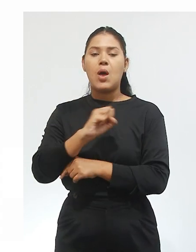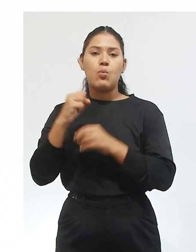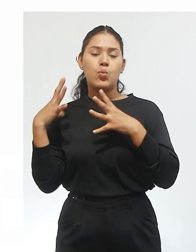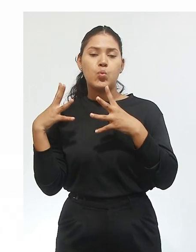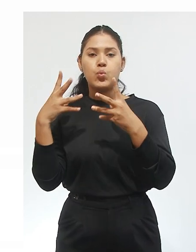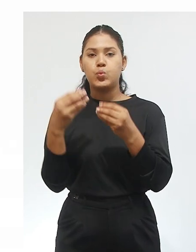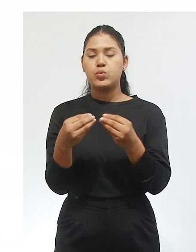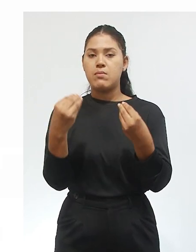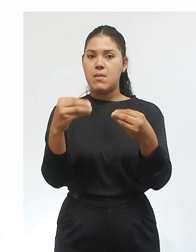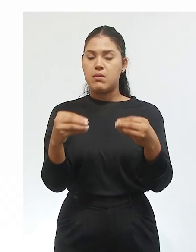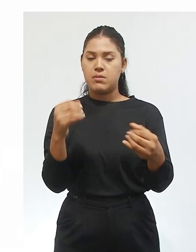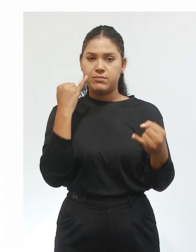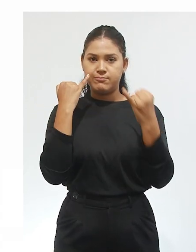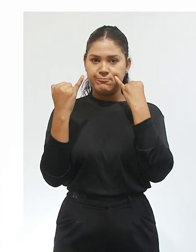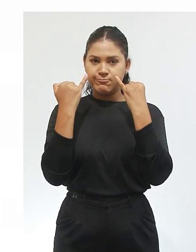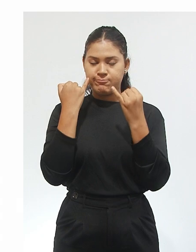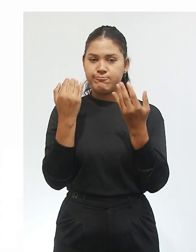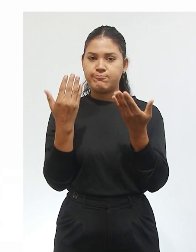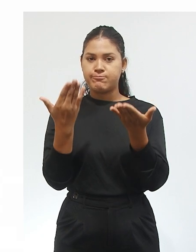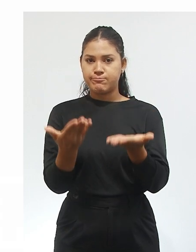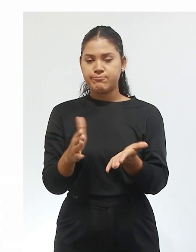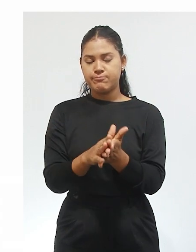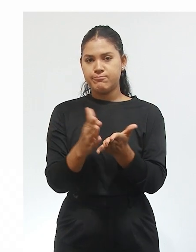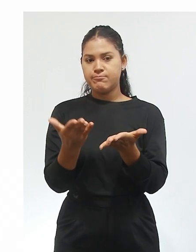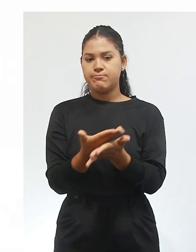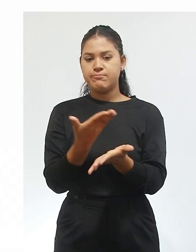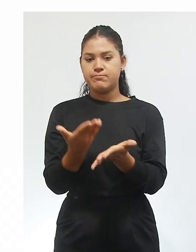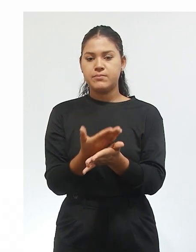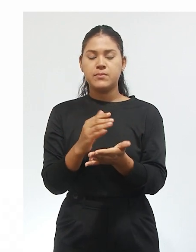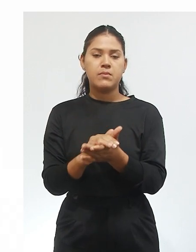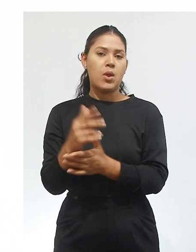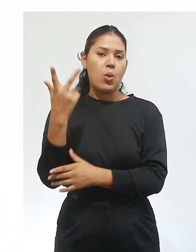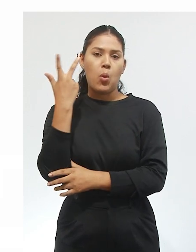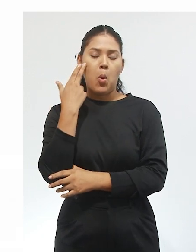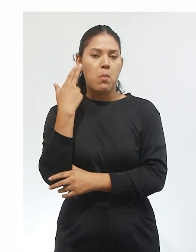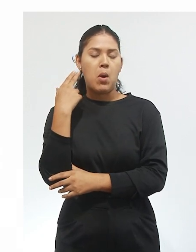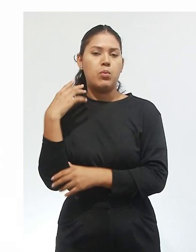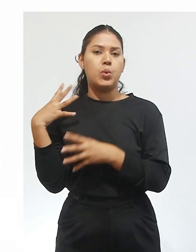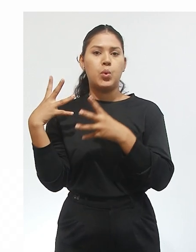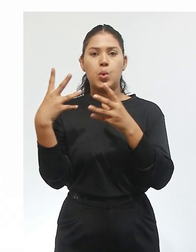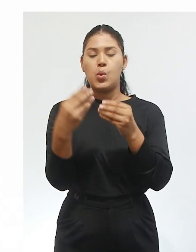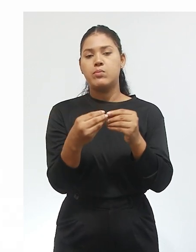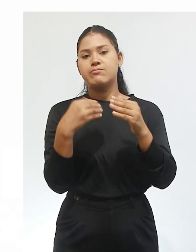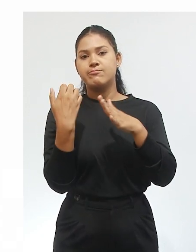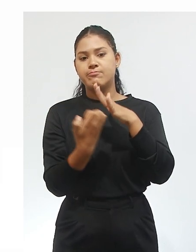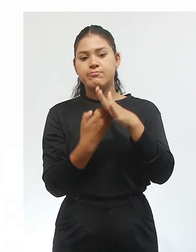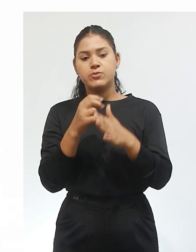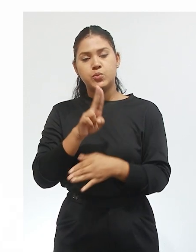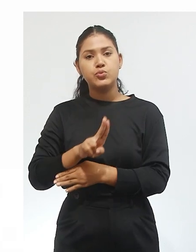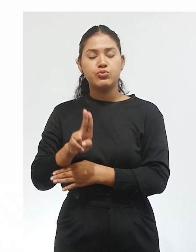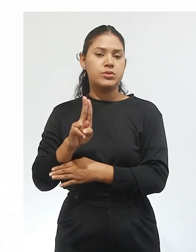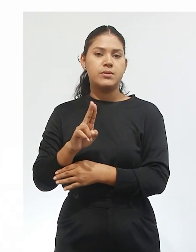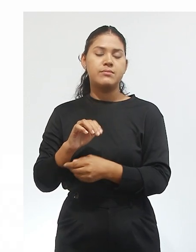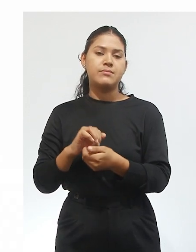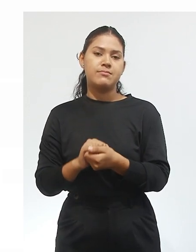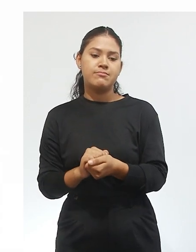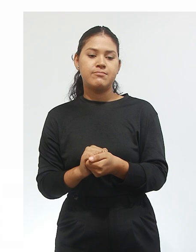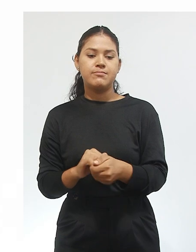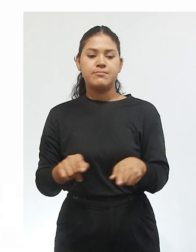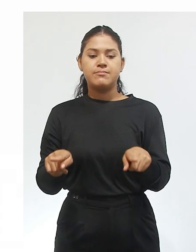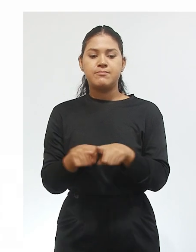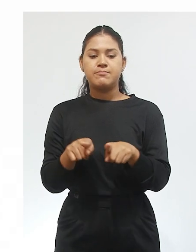fatos contábeis. Ele é comum, como eu falei, né, para todas as empresas.